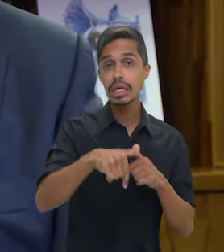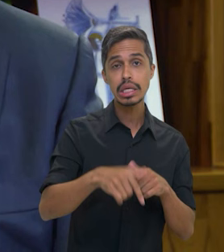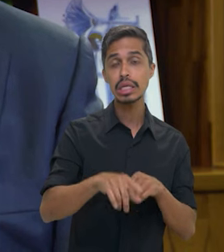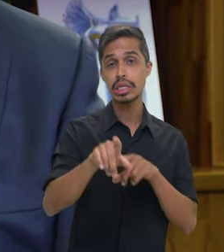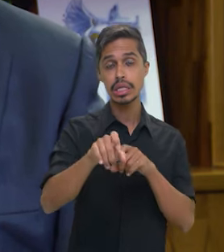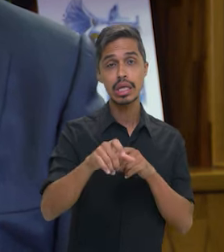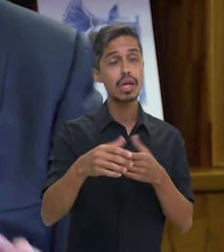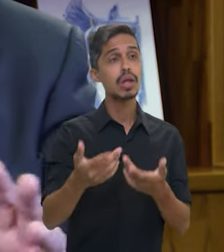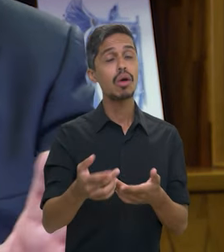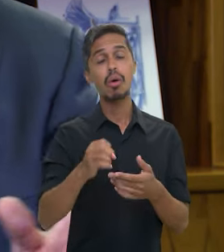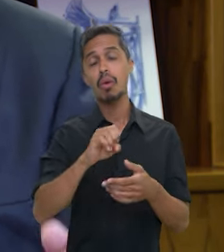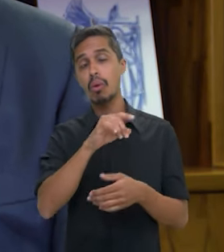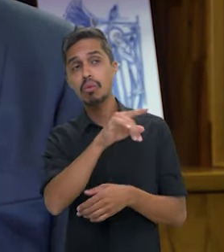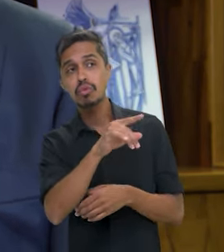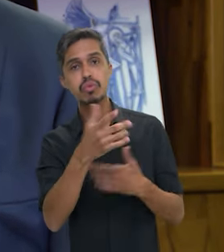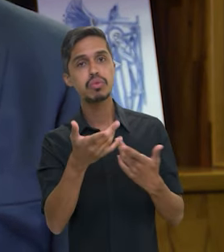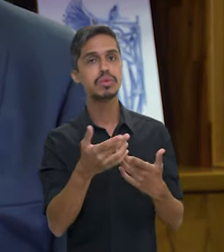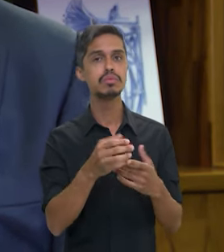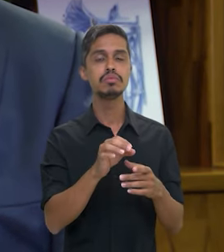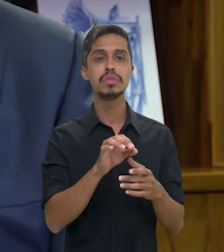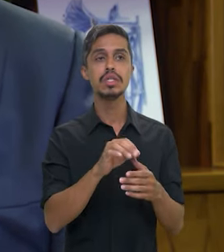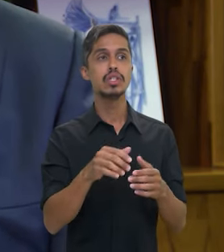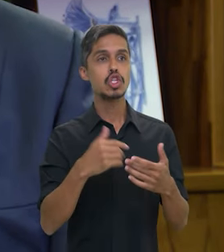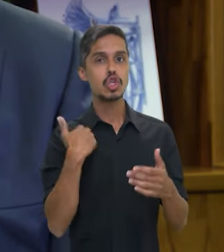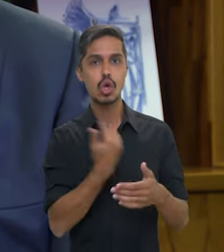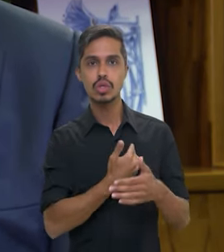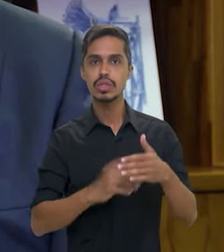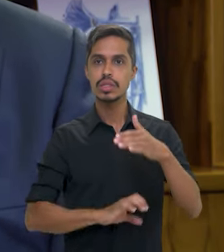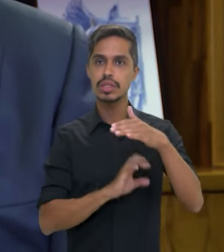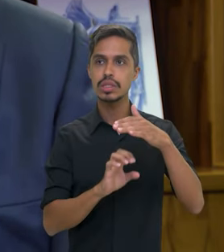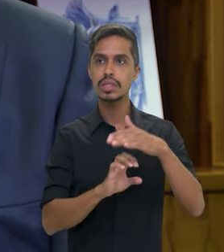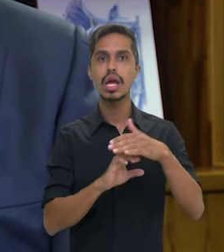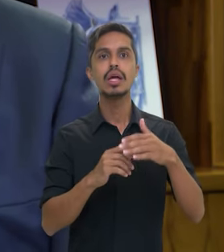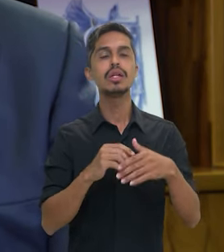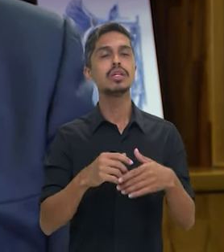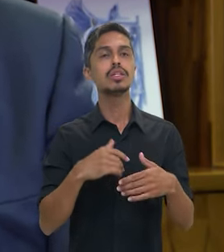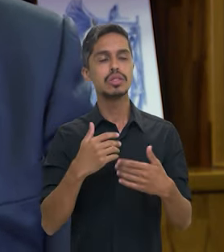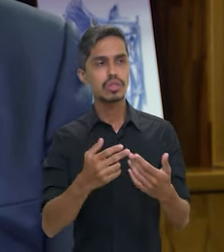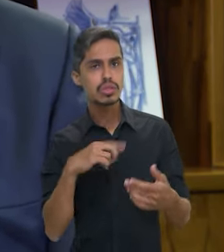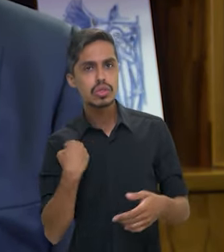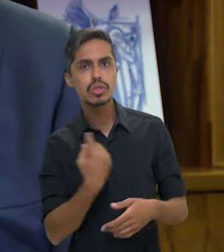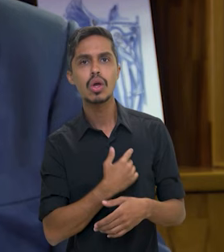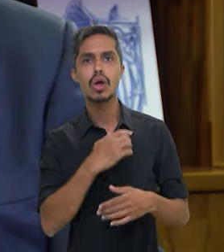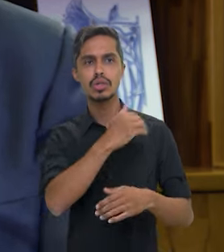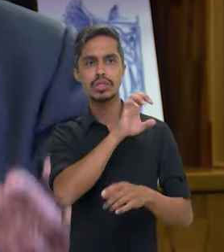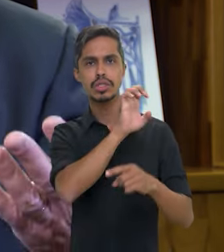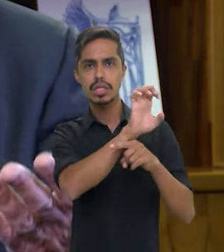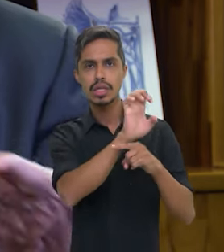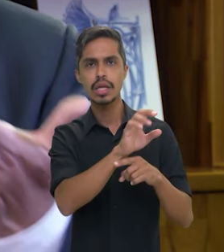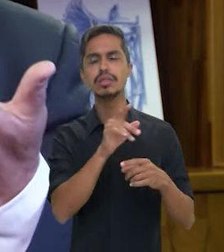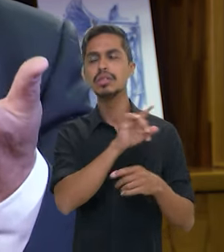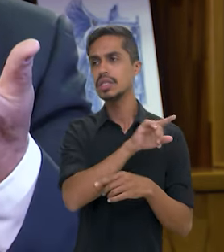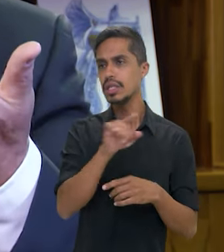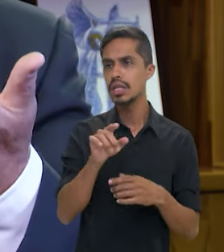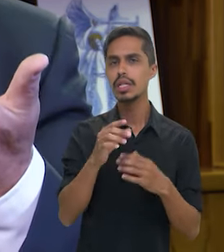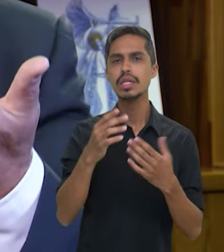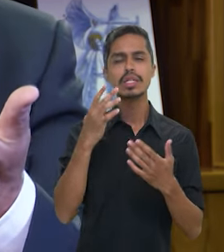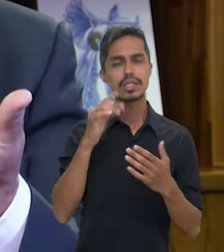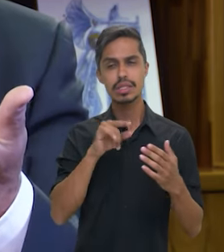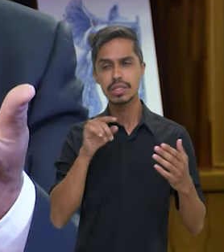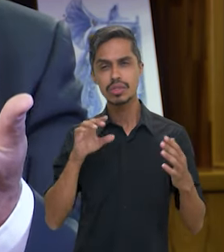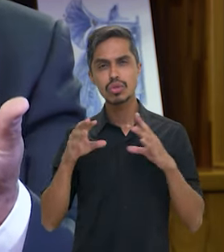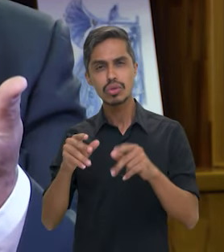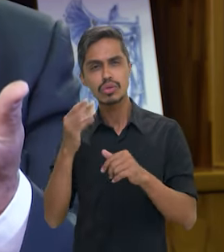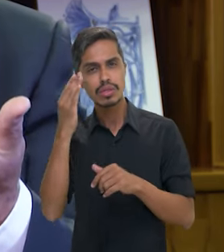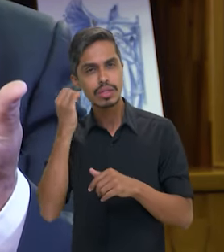cidade, do estado que o nosso fiscal está lotado, que tem a tarefa de fiscalizar lá, ele vai saber. A empresa